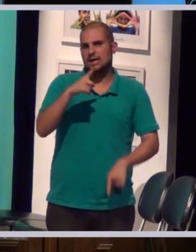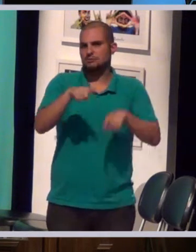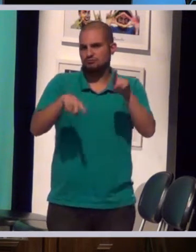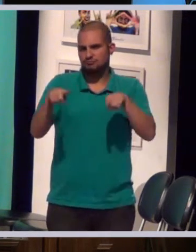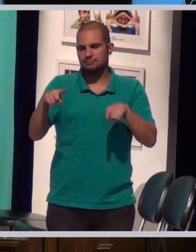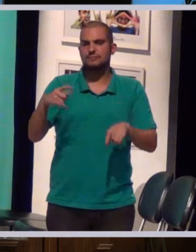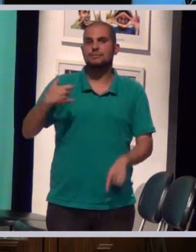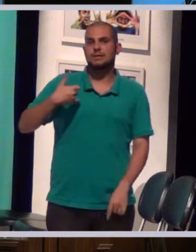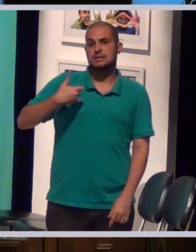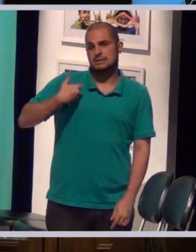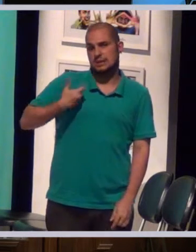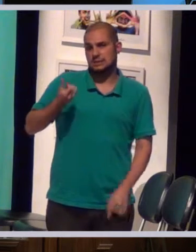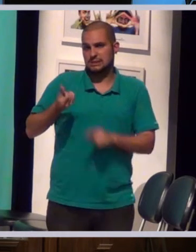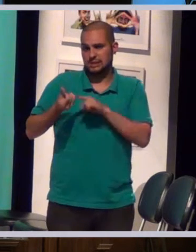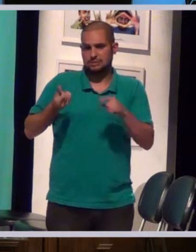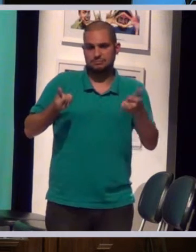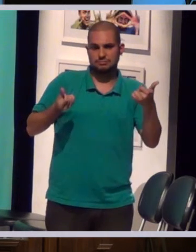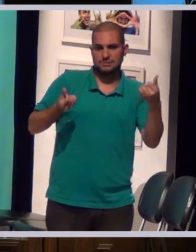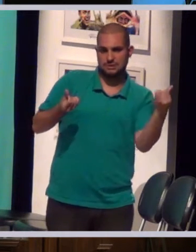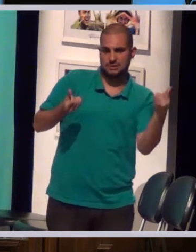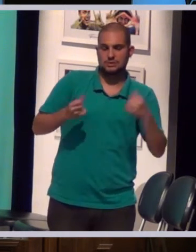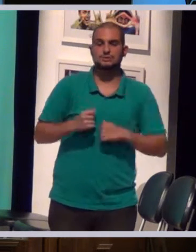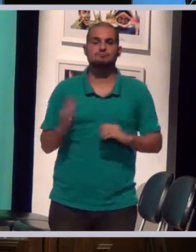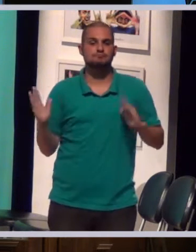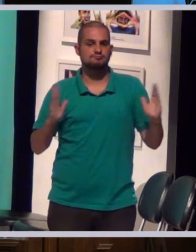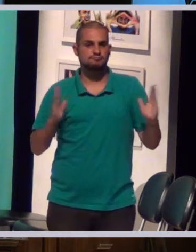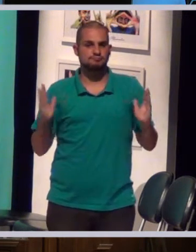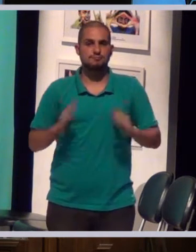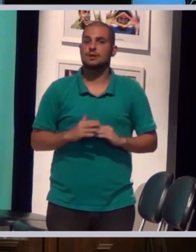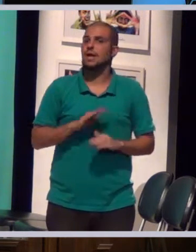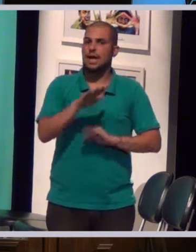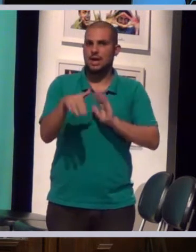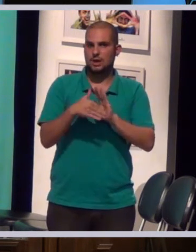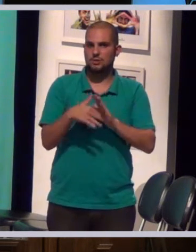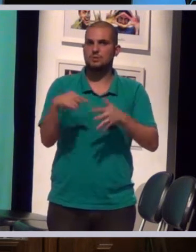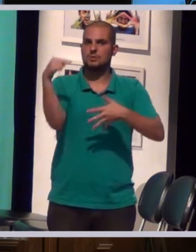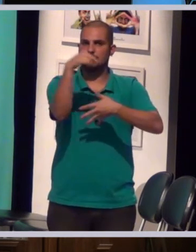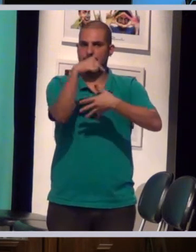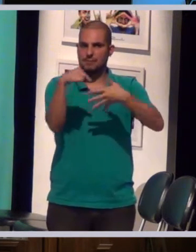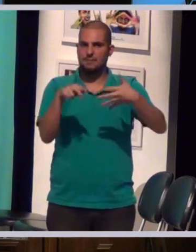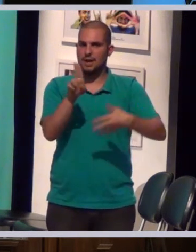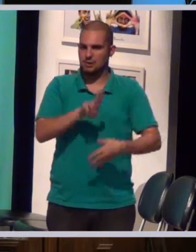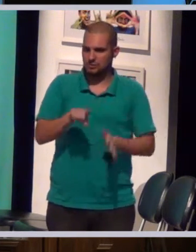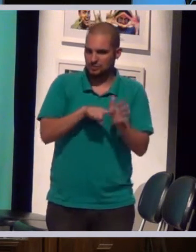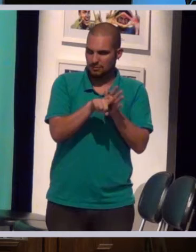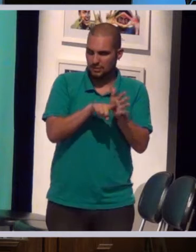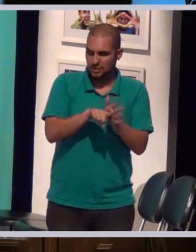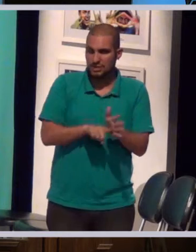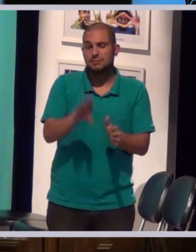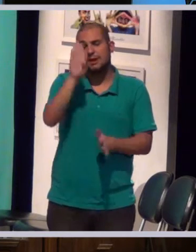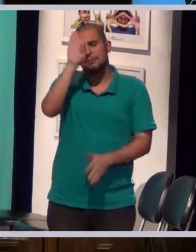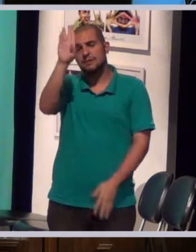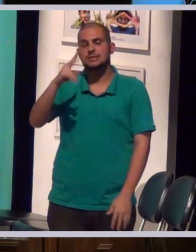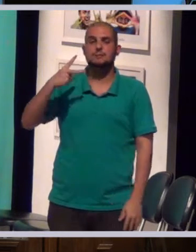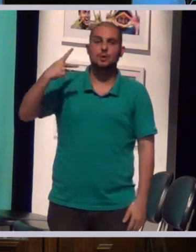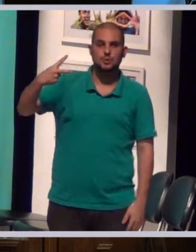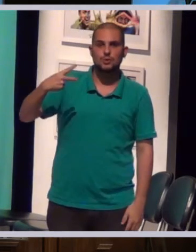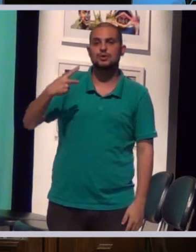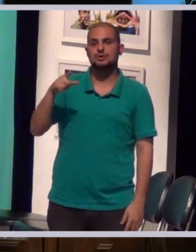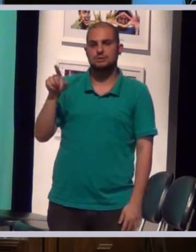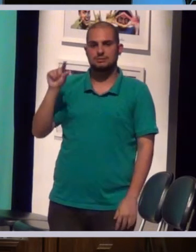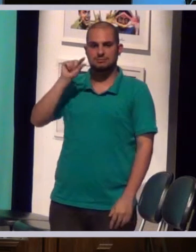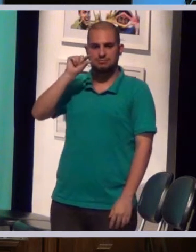6 e 16 anos. Esses foram todos os instrumentos utilizados, mas eu vou chamar a atenção para 2, que são esses marcados